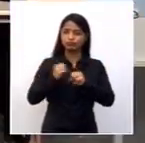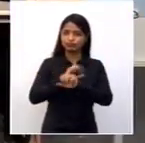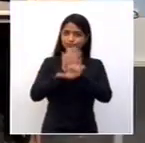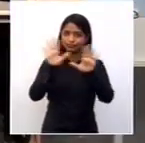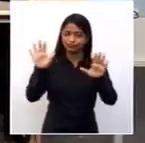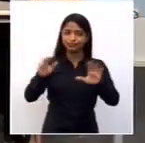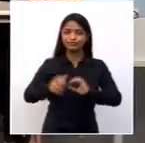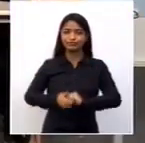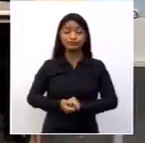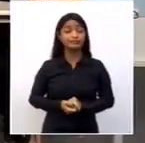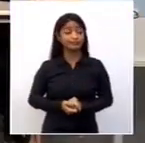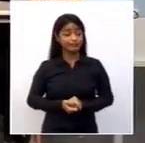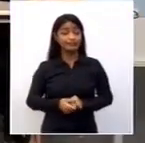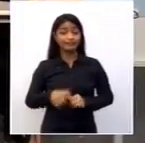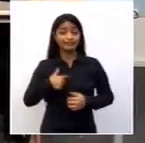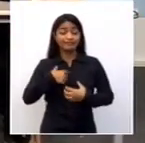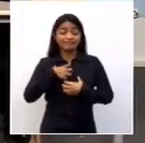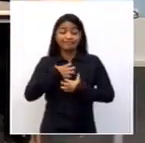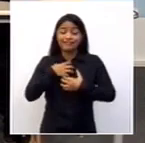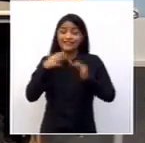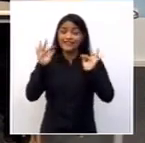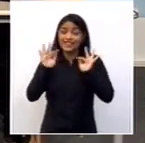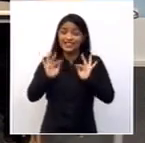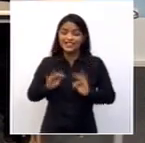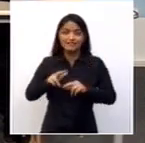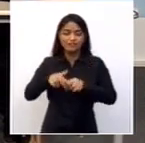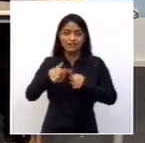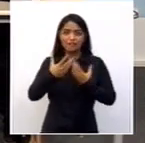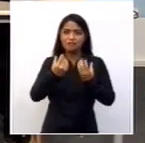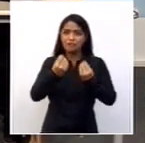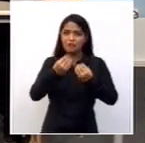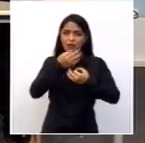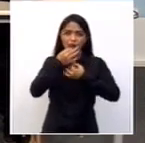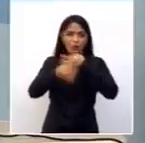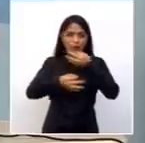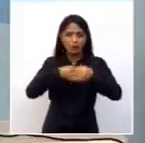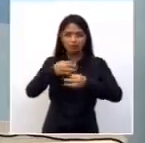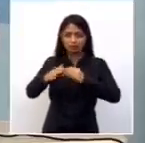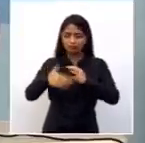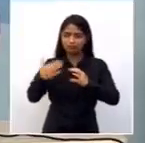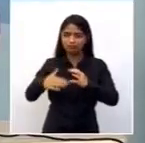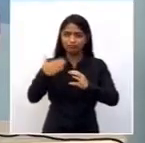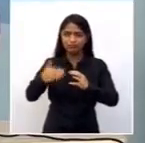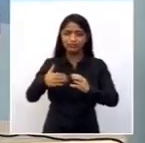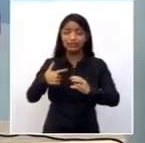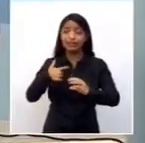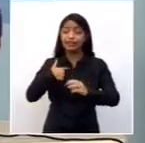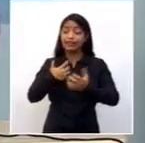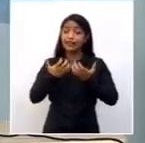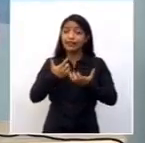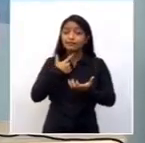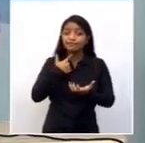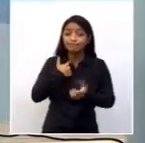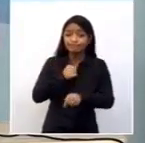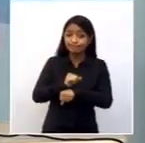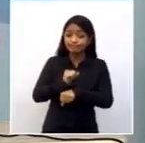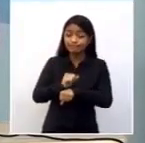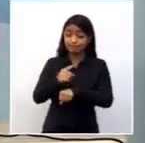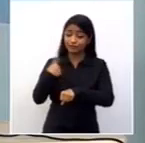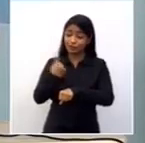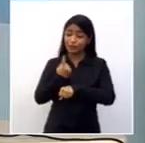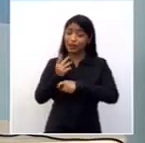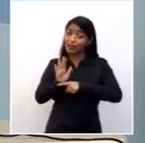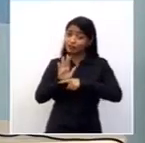Nossa, eu fico extremamente feliz com esses comentários. Eu espero realmente que nós tenhamos contribuído um pouquinho,